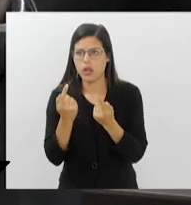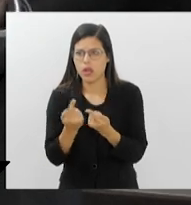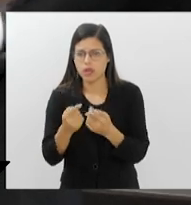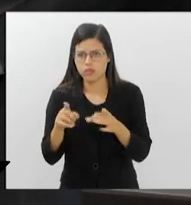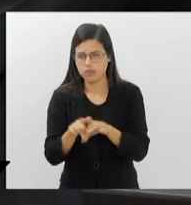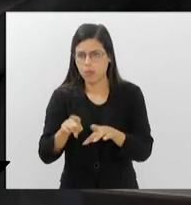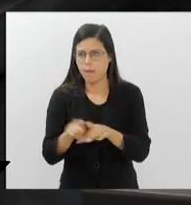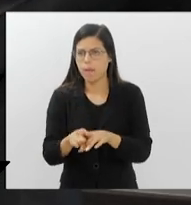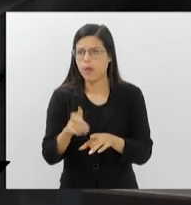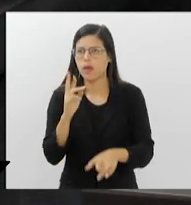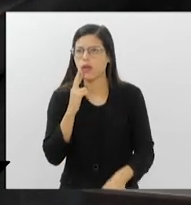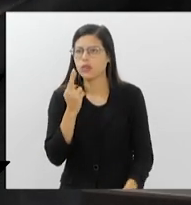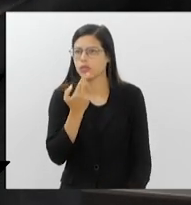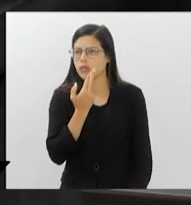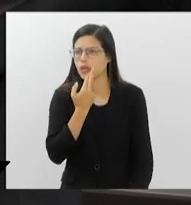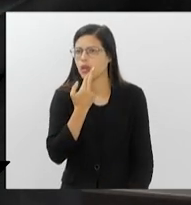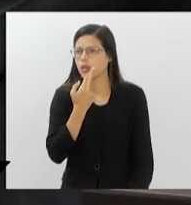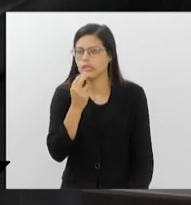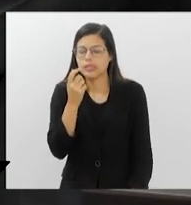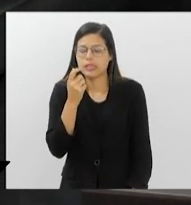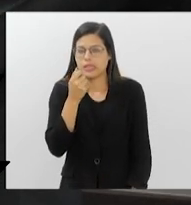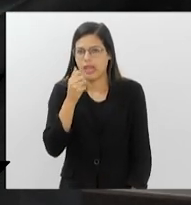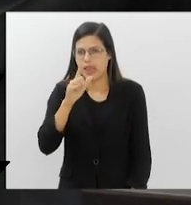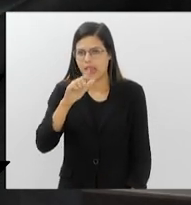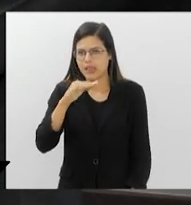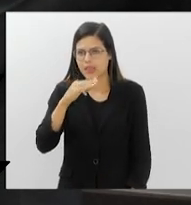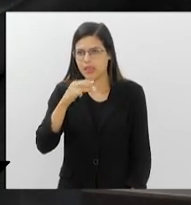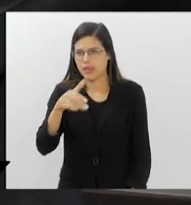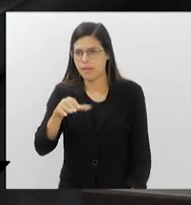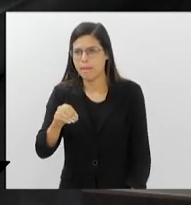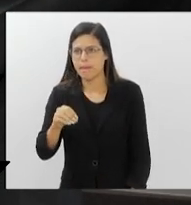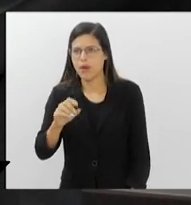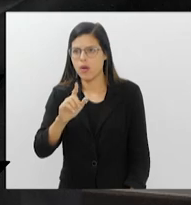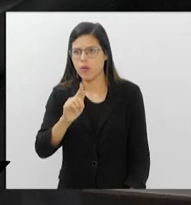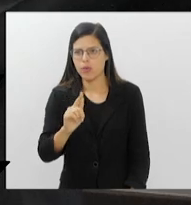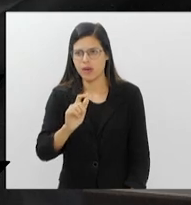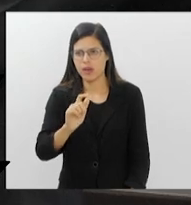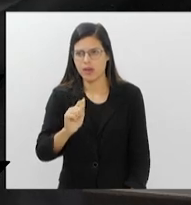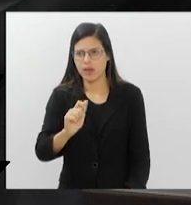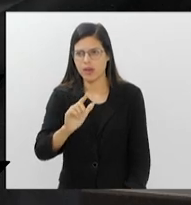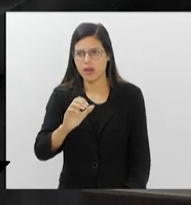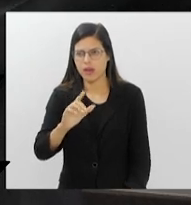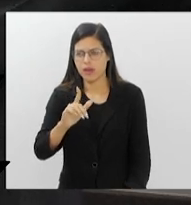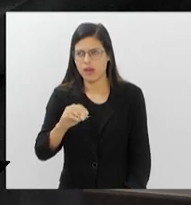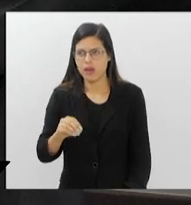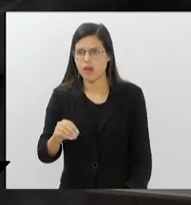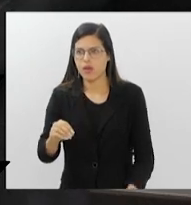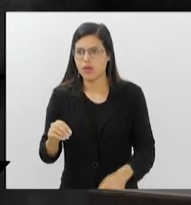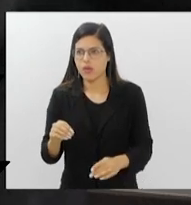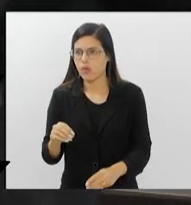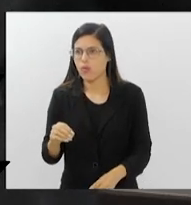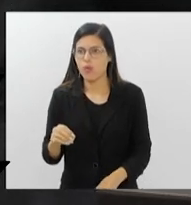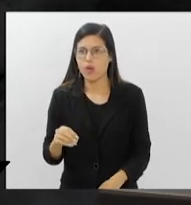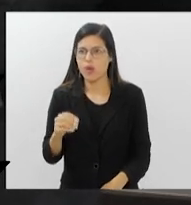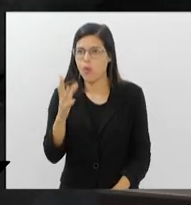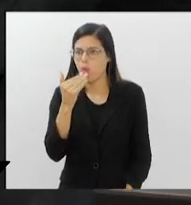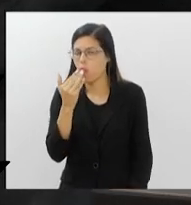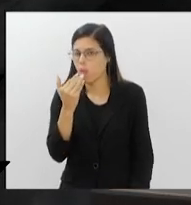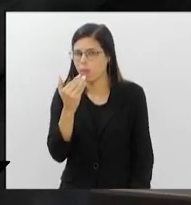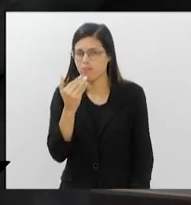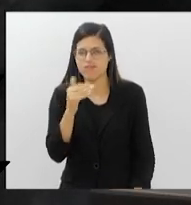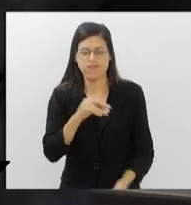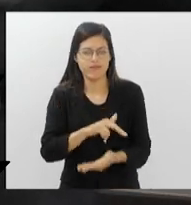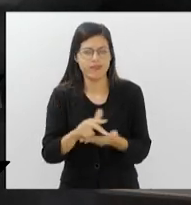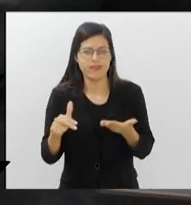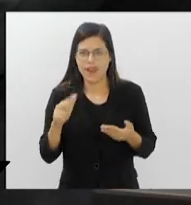alerge o pessoal não sabe eu demorei dois anos para saber que esse que tem aqui na frente que é aquilo aqui na saída da Rua México tinha desconto com lá dezenas de vezes sem sem